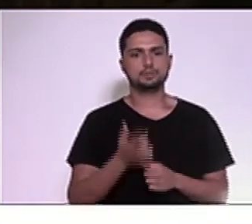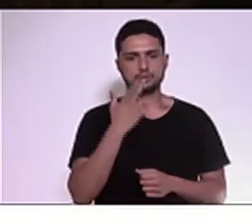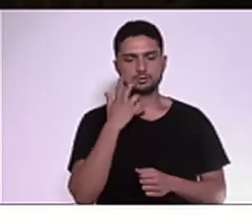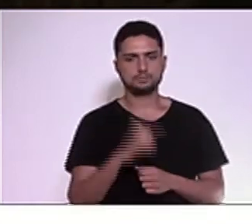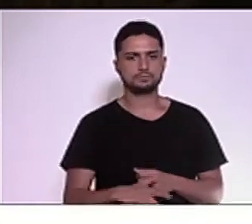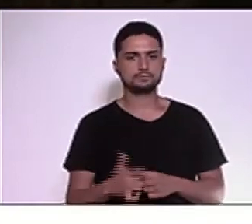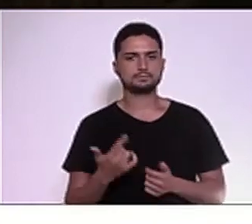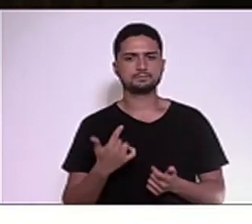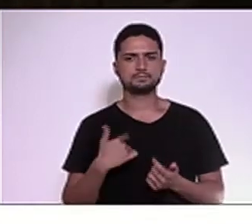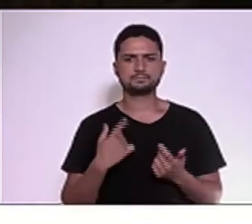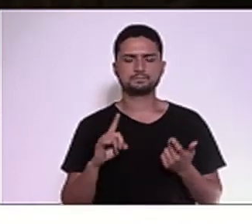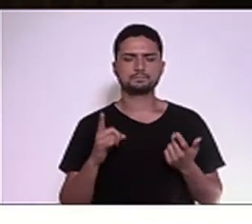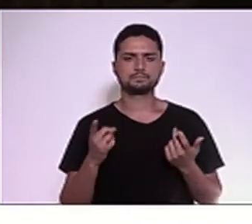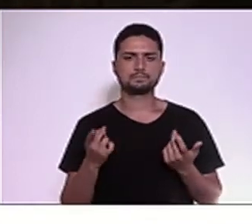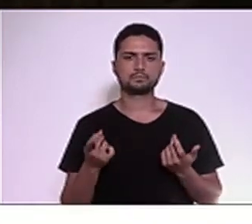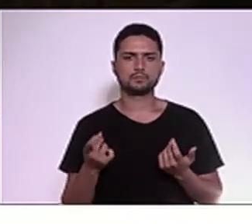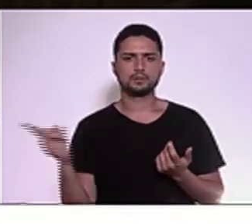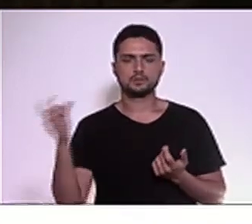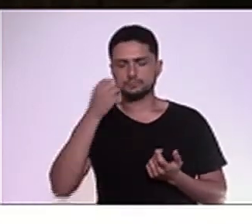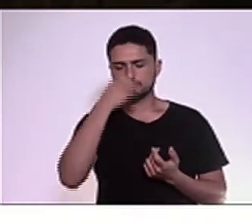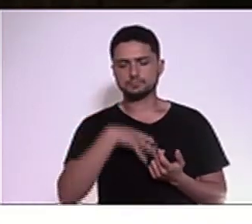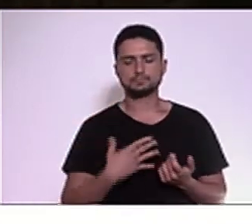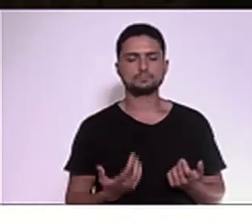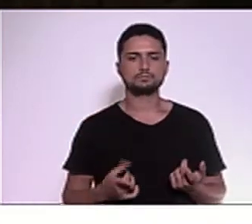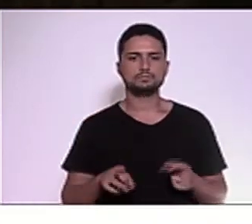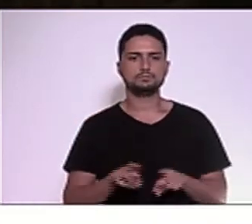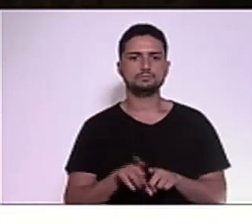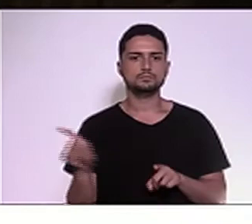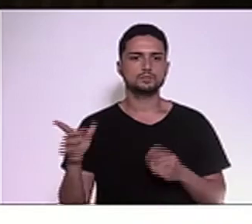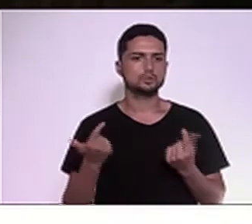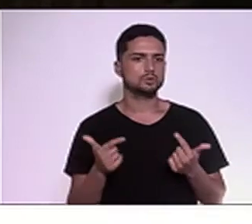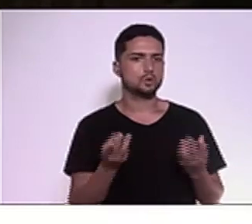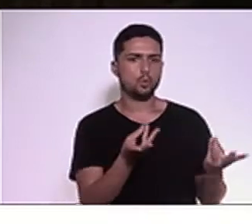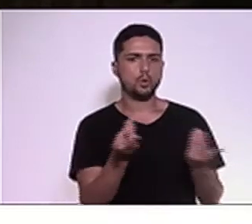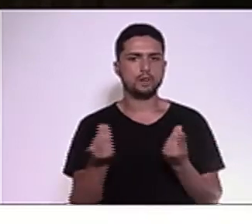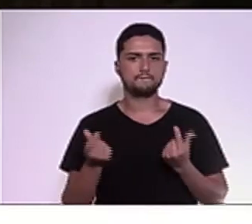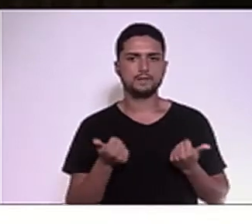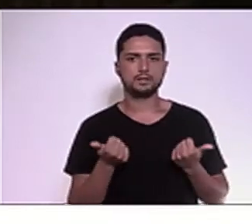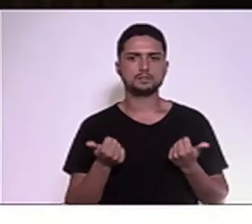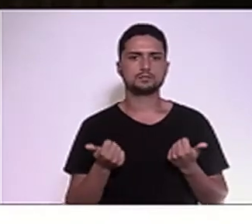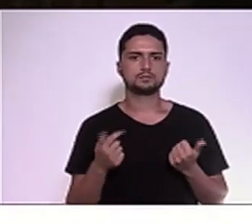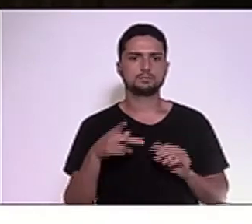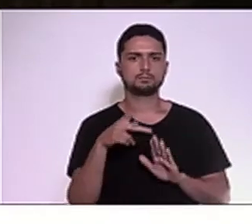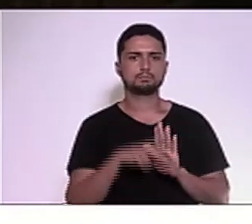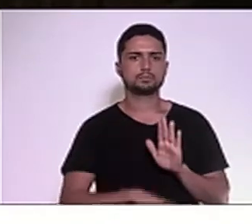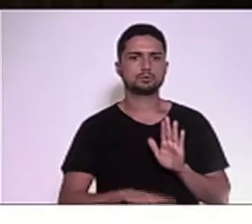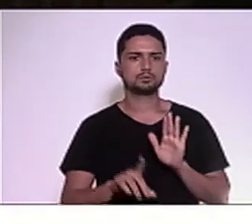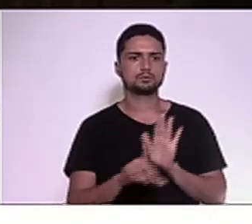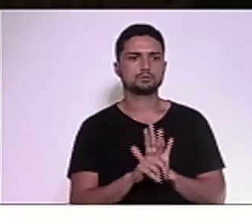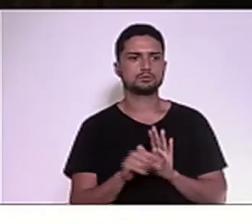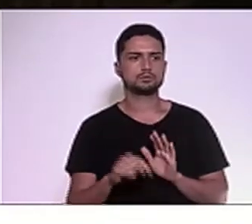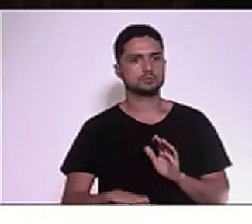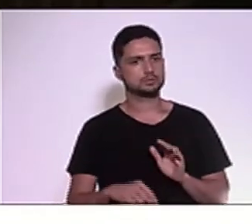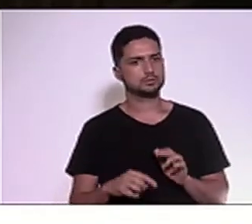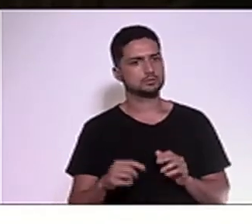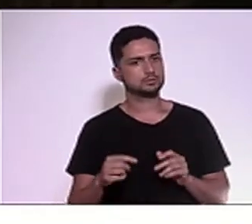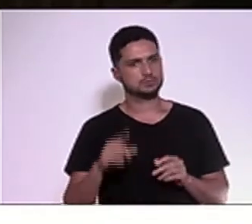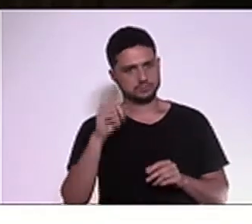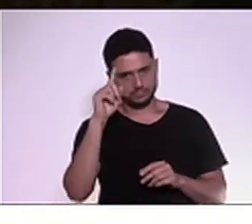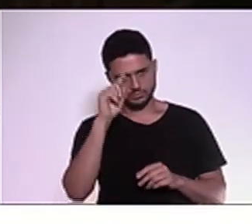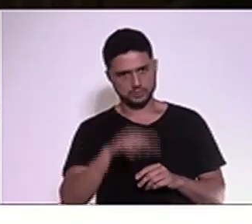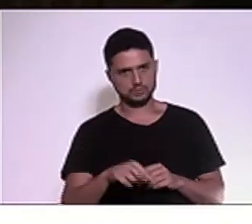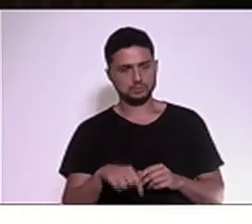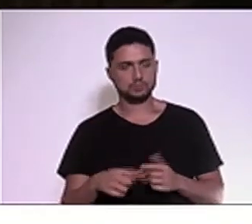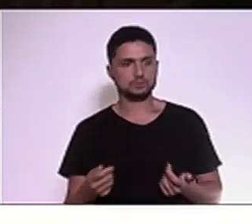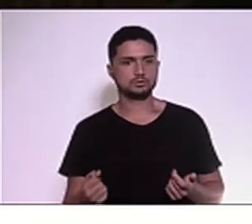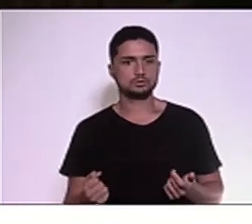da deselegância, o tamanho da desqualificação dos projetos que aqui foram enviados,